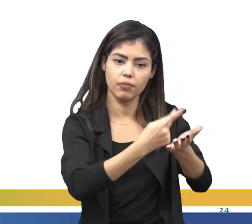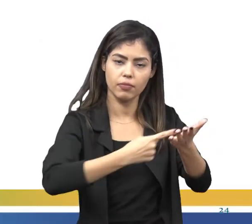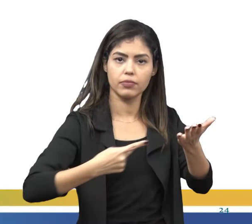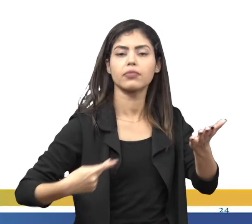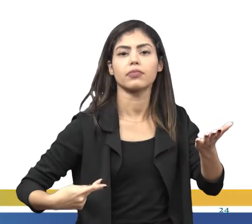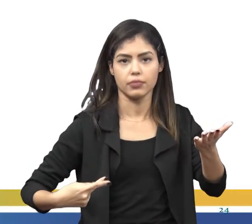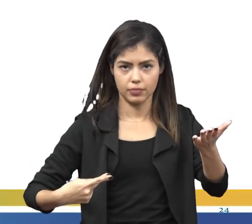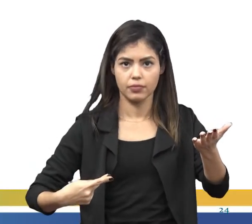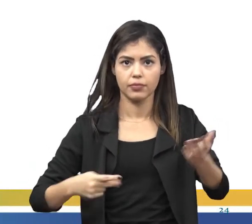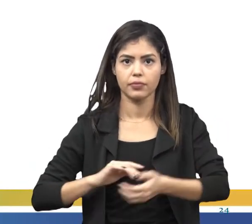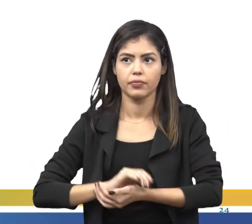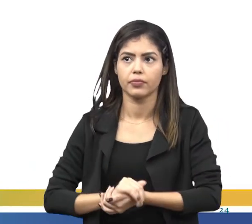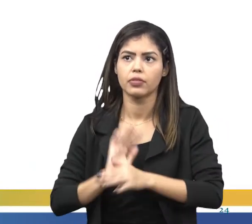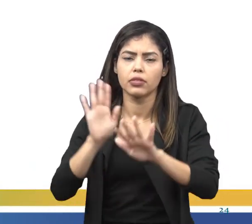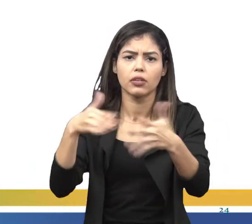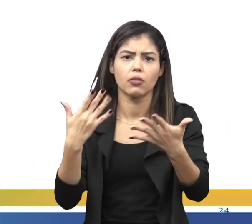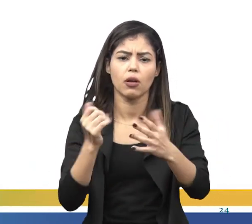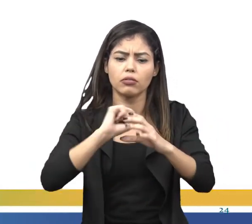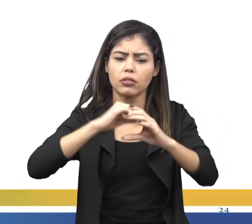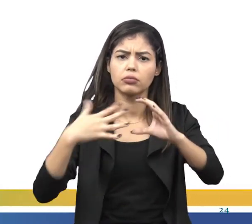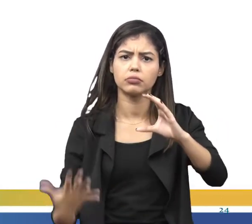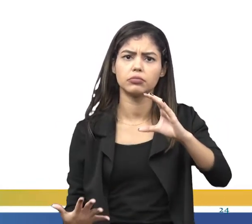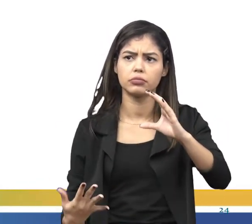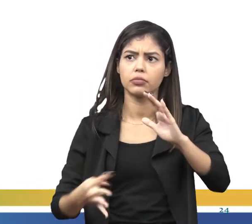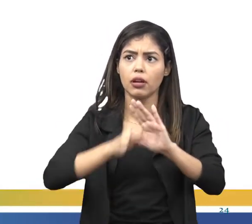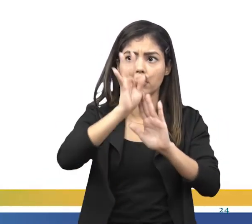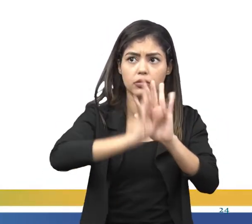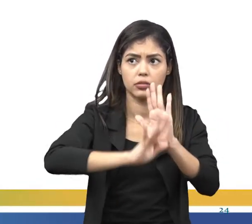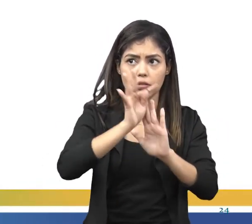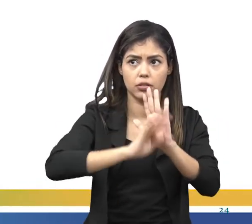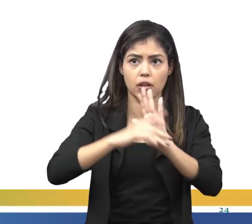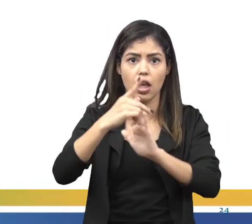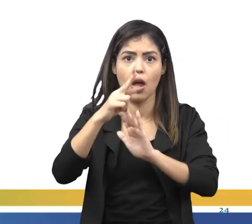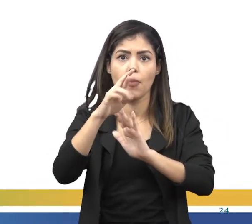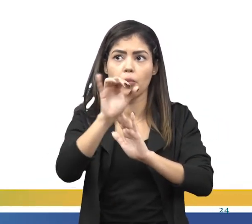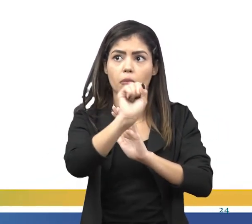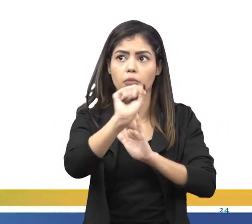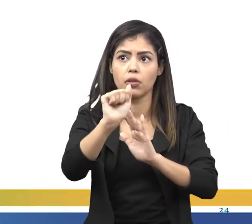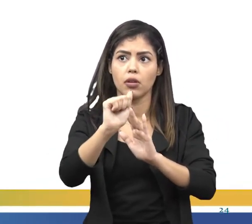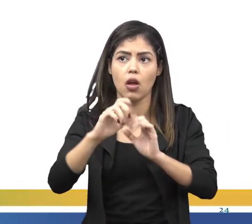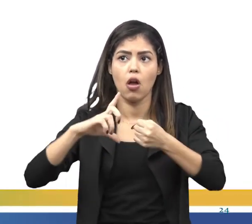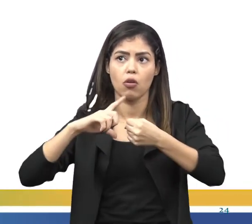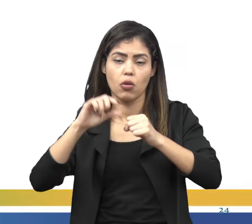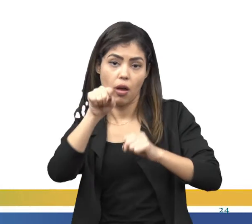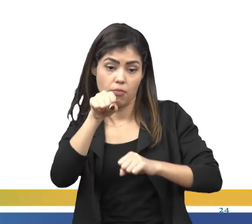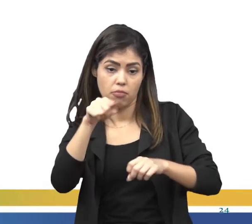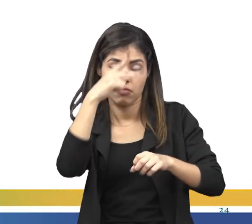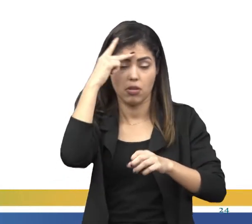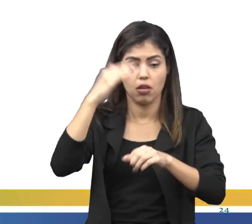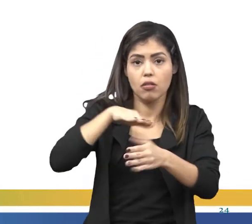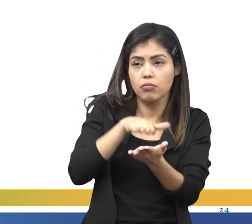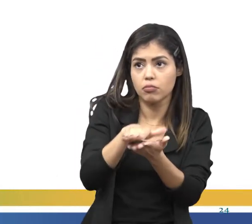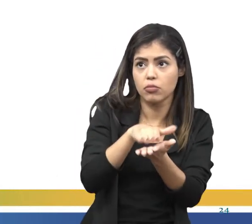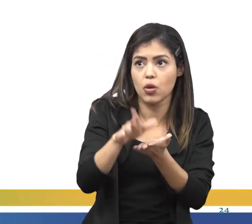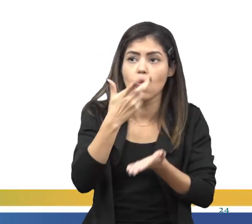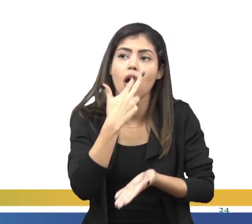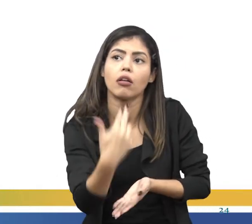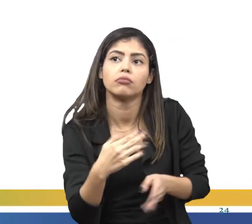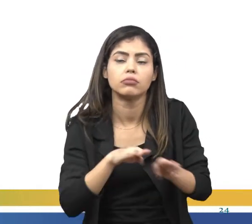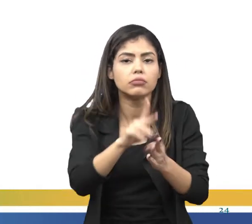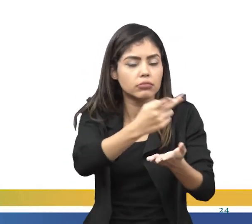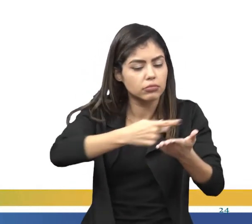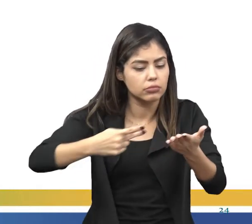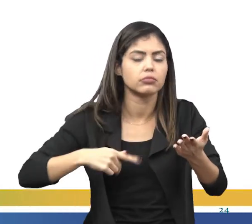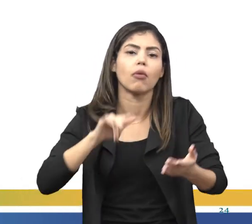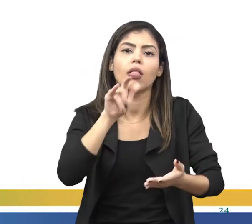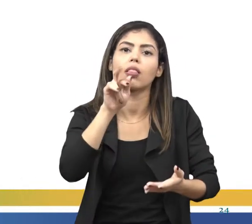Crônica poética. Quais são suas características? Um texto em prosa, em que o autor imprime uma linguagem poética